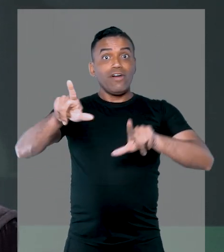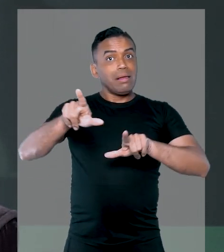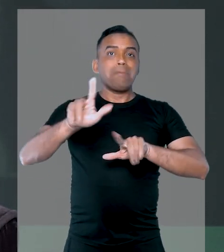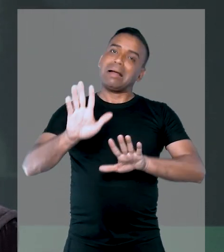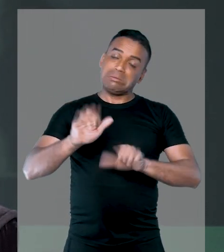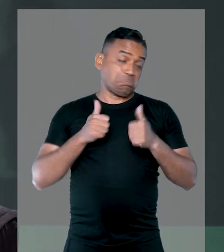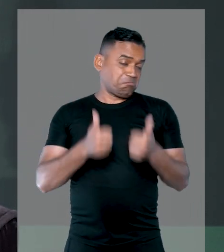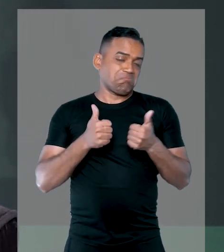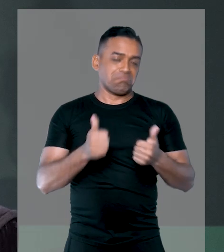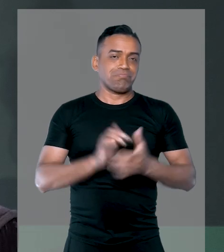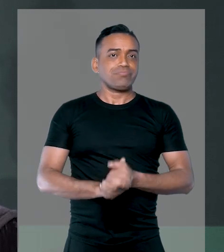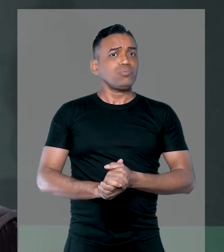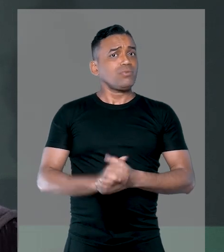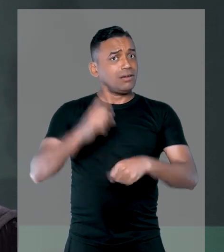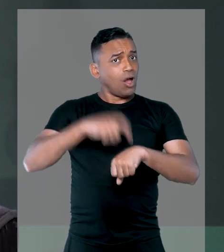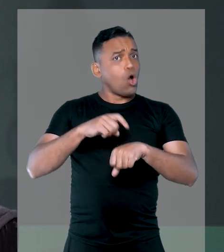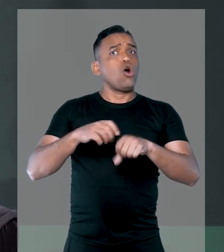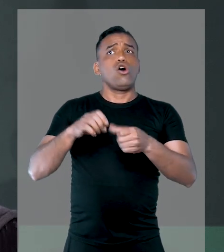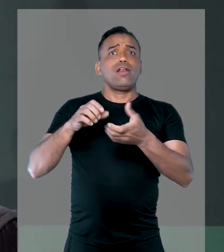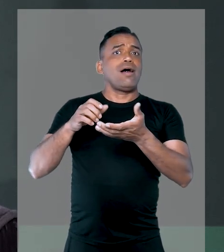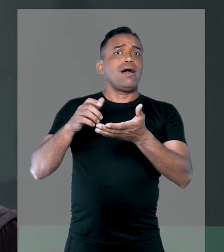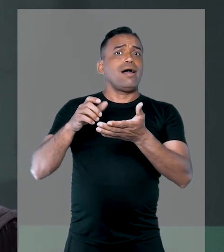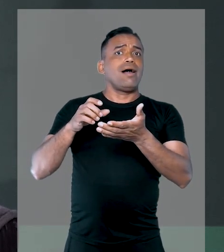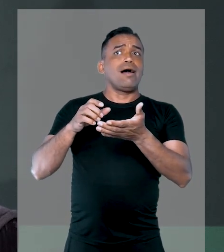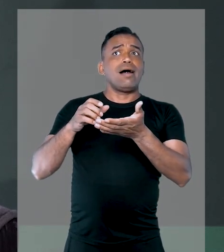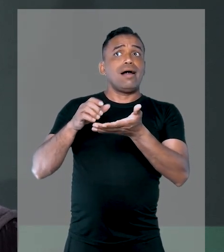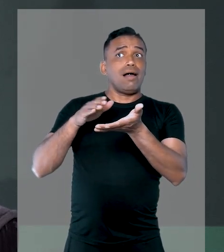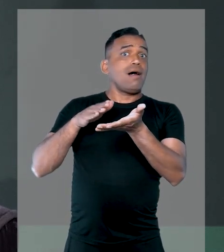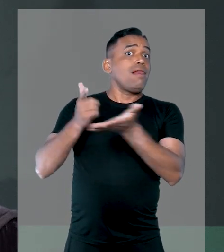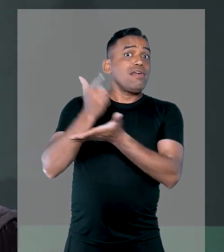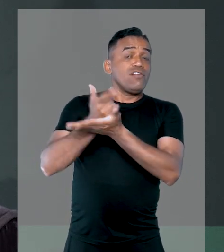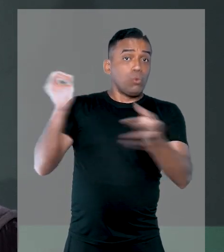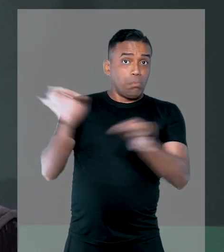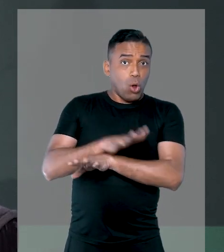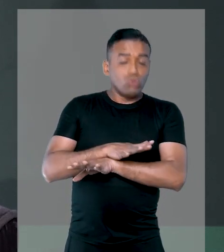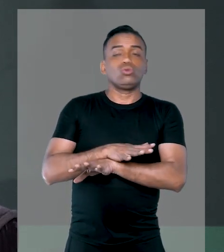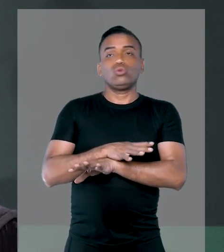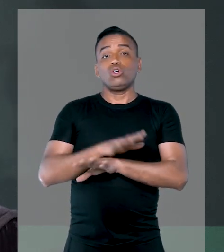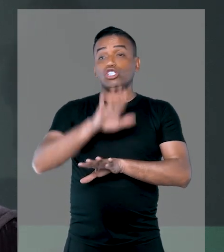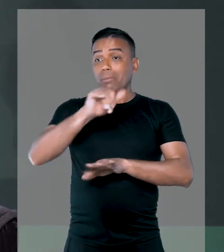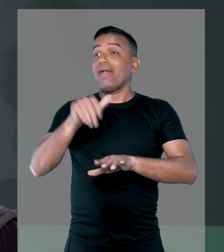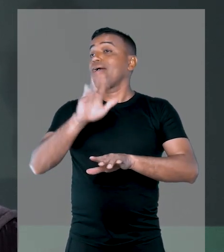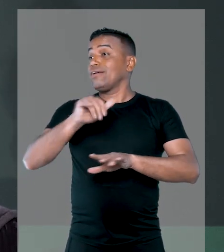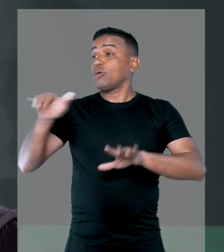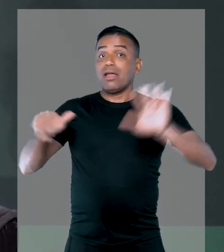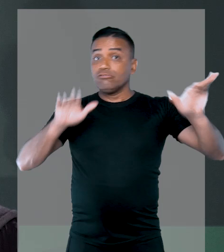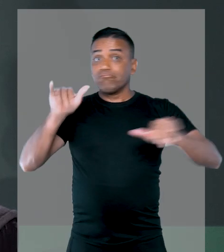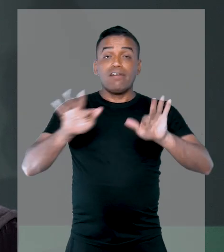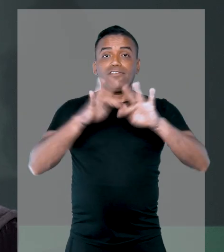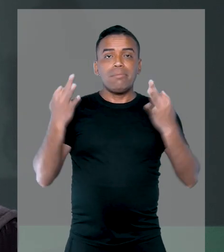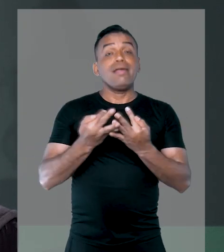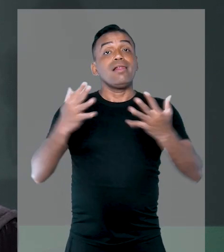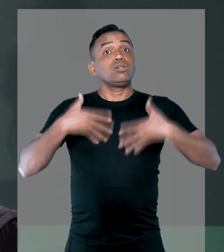depois, quando o livro ficou pronto, eu falei para minha família assim, olha, eu quero que todo mundo se reúna, porque eu tenho